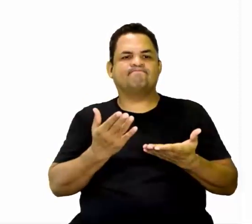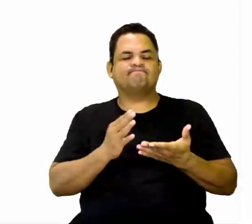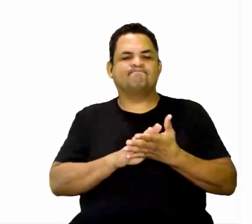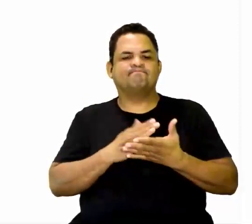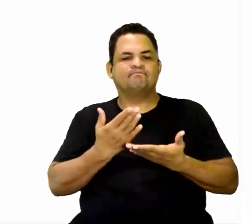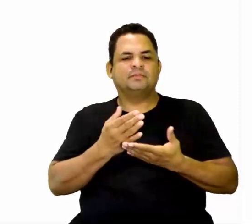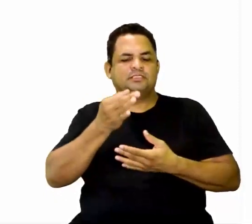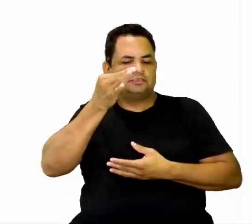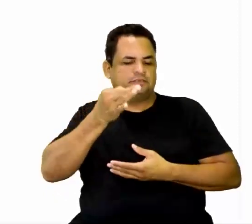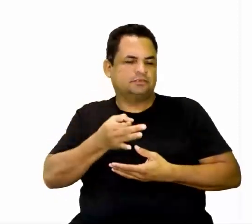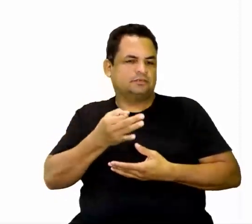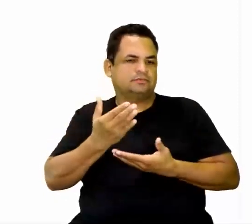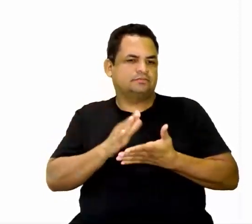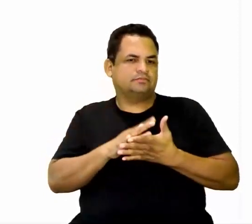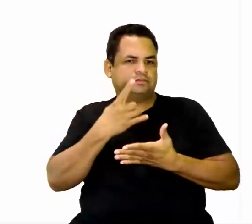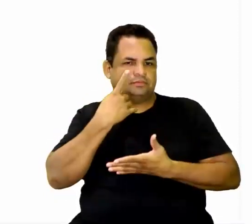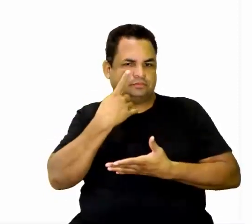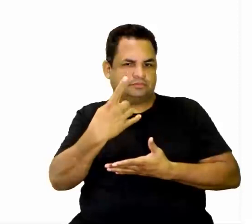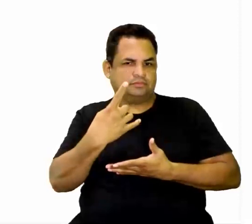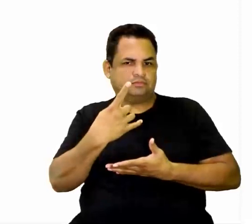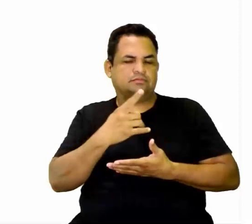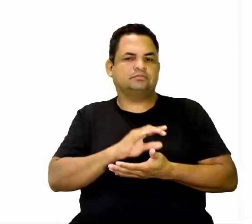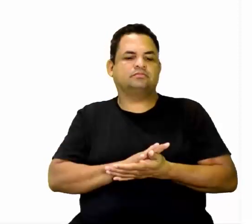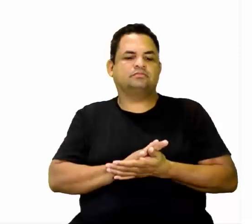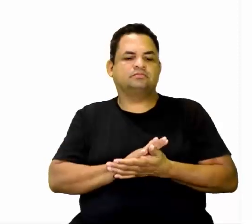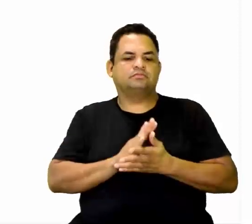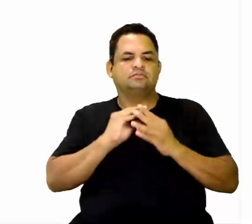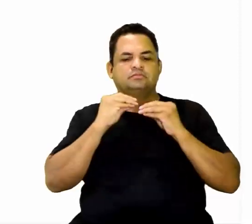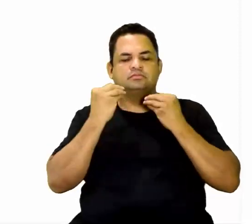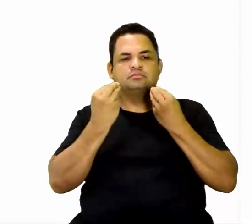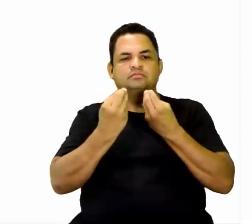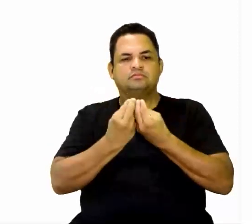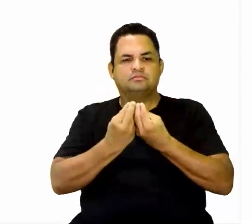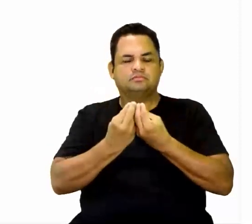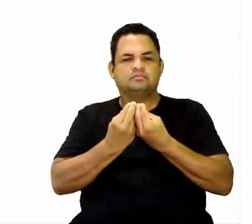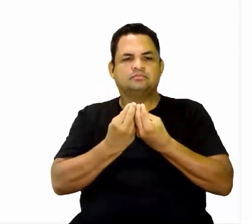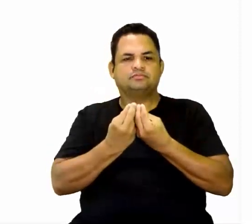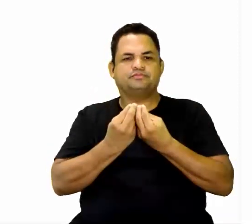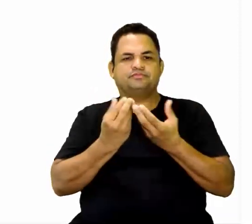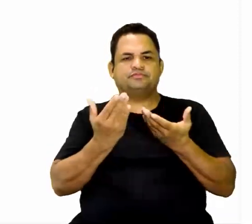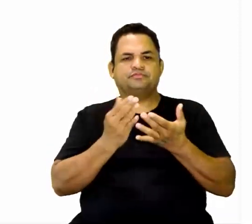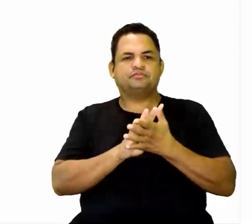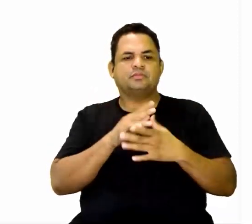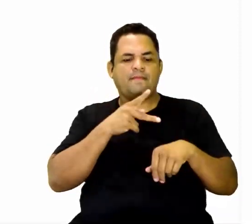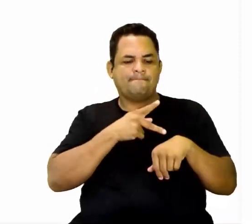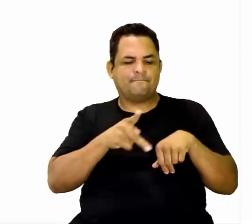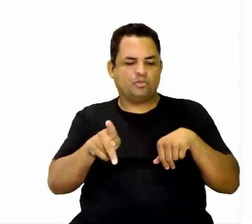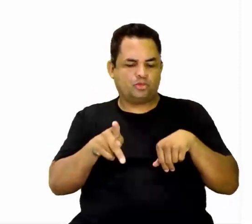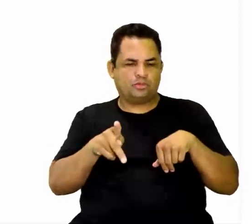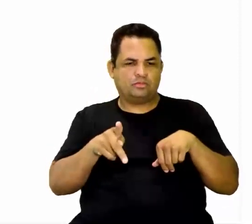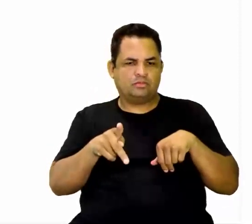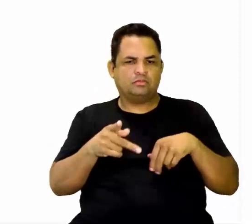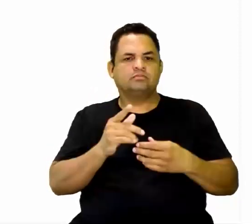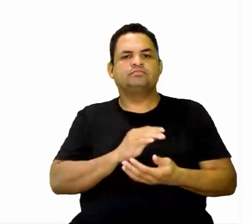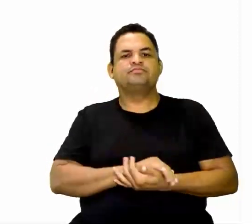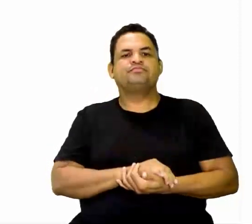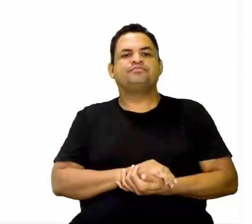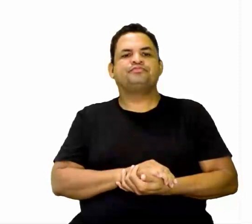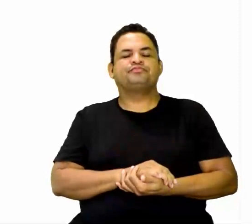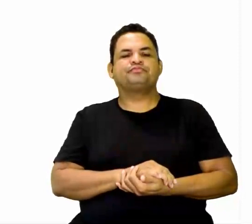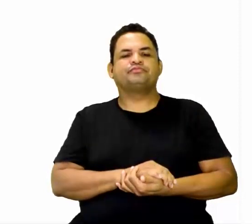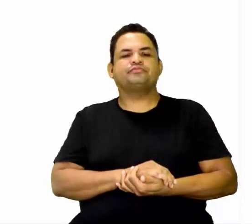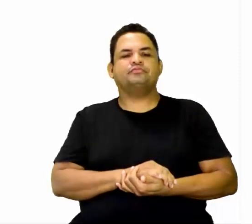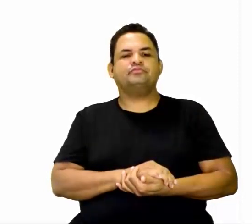indicado para verificar se a substância se é pura, aquela amostra